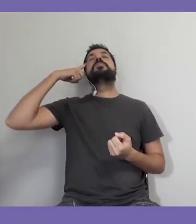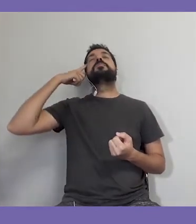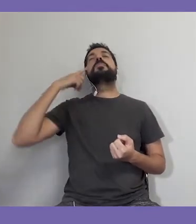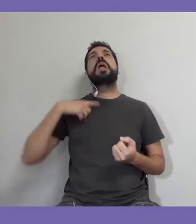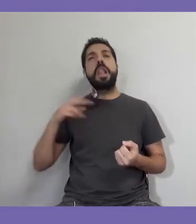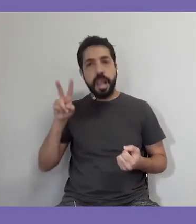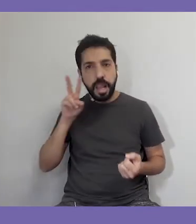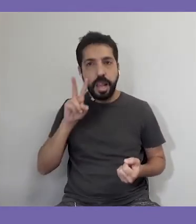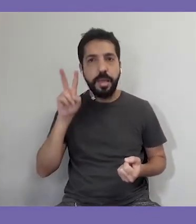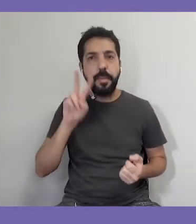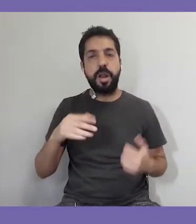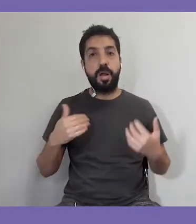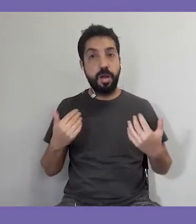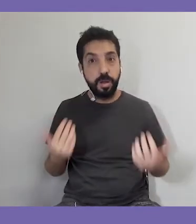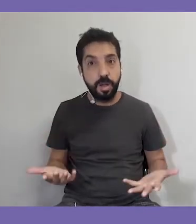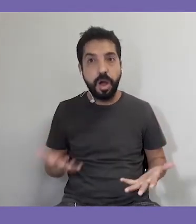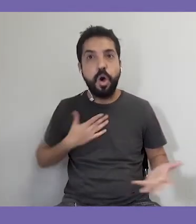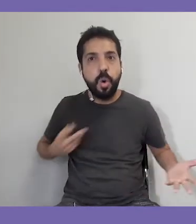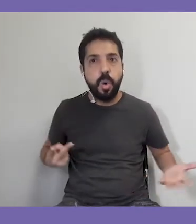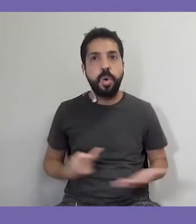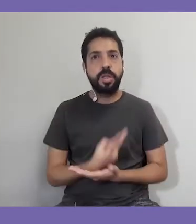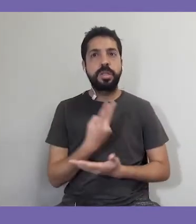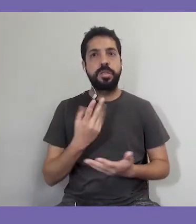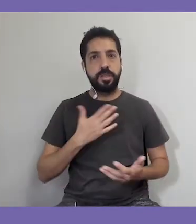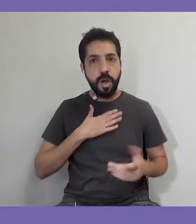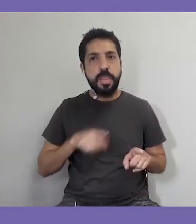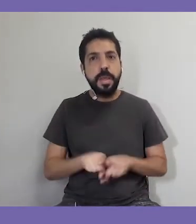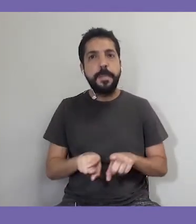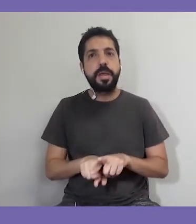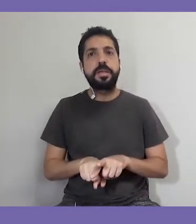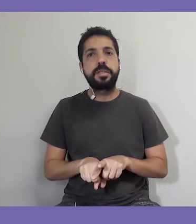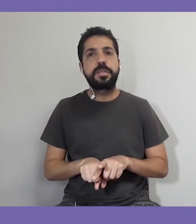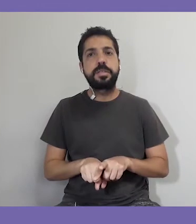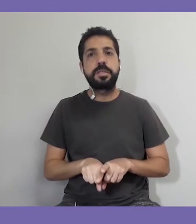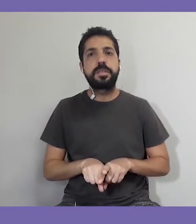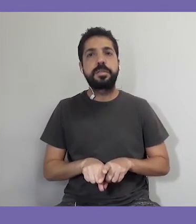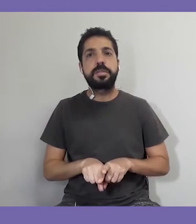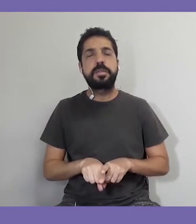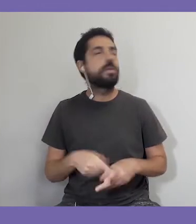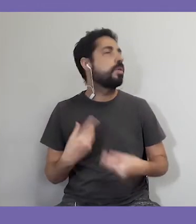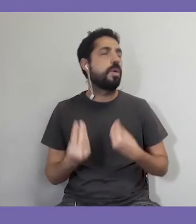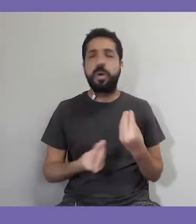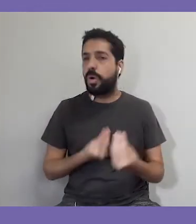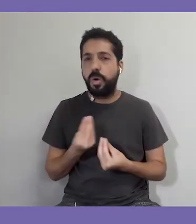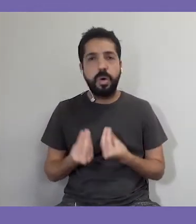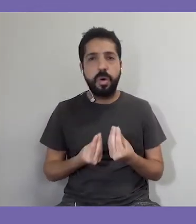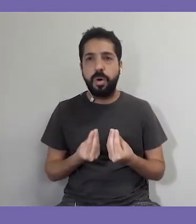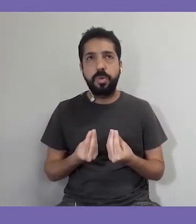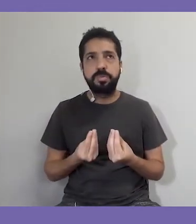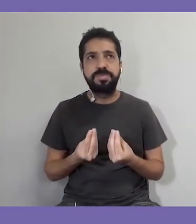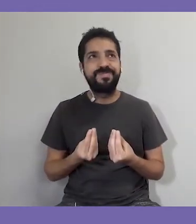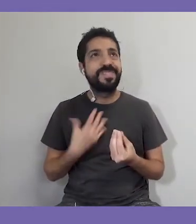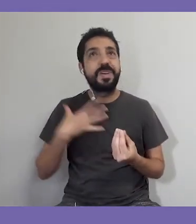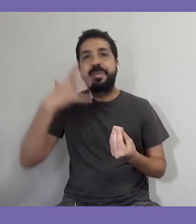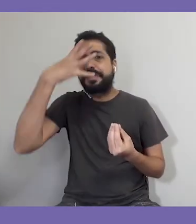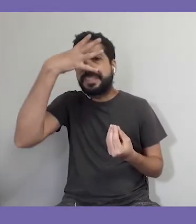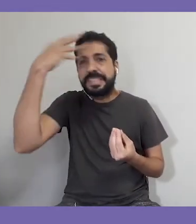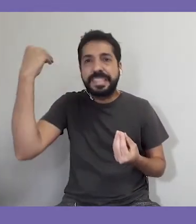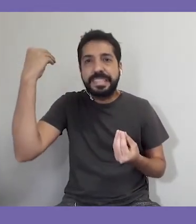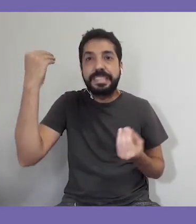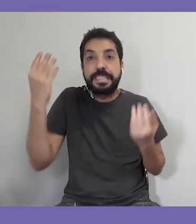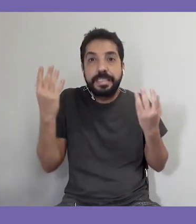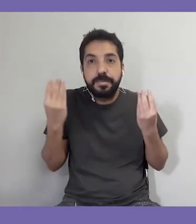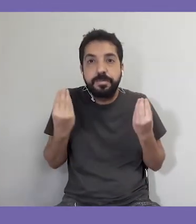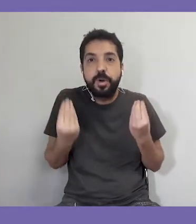ter um gatilho de lembrar, gente, isso aconteceu comigo também. E eu como é que eu não